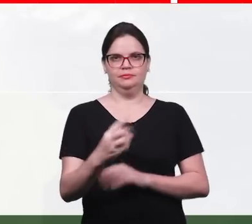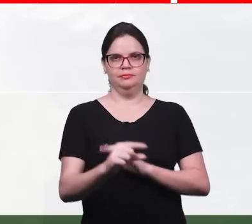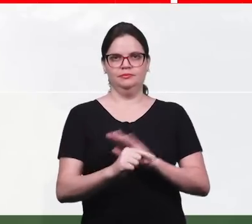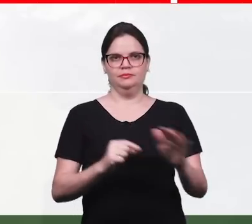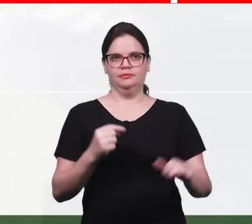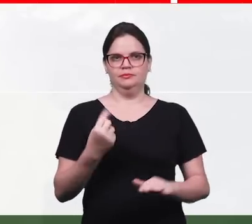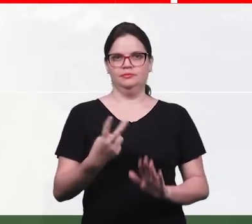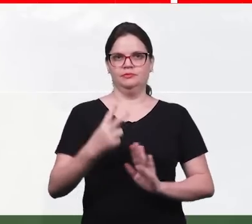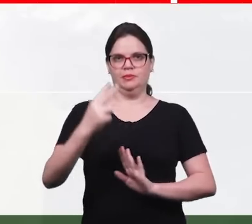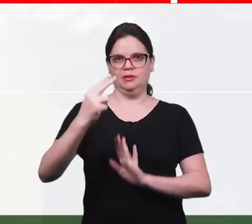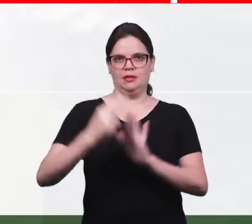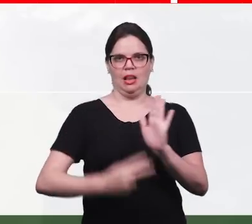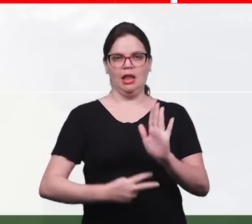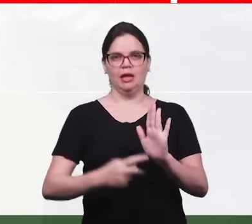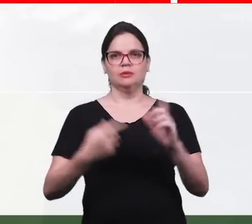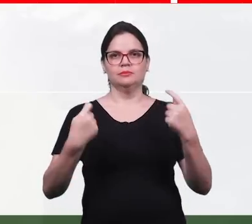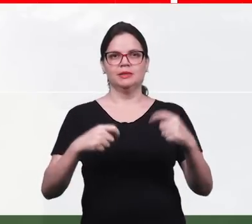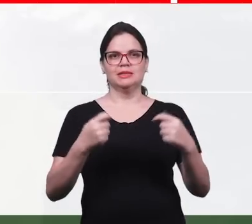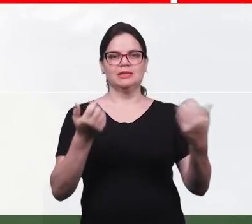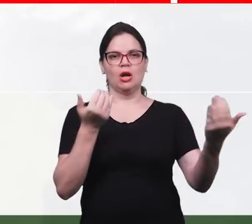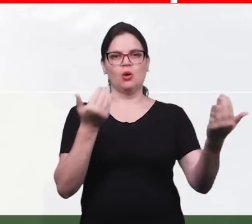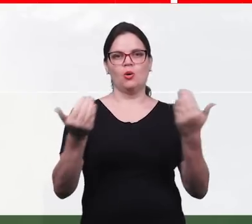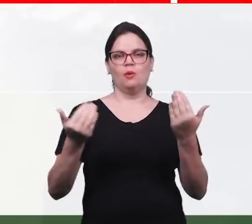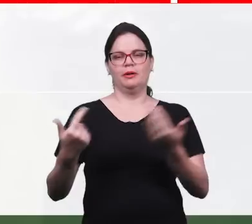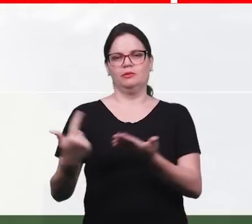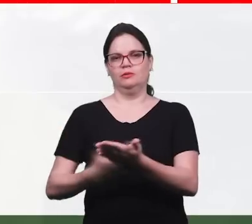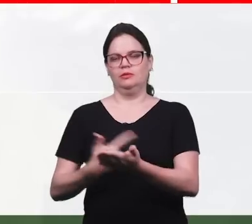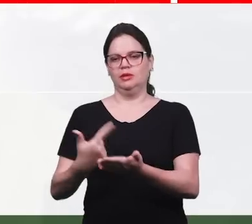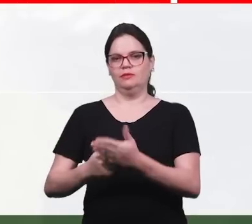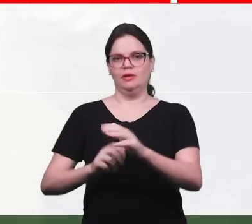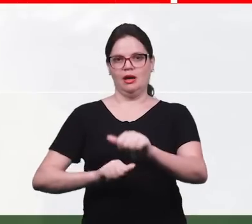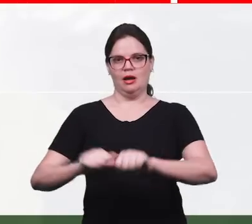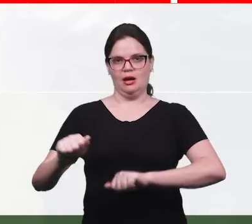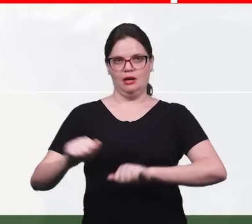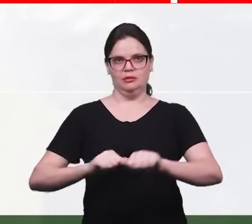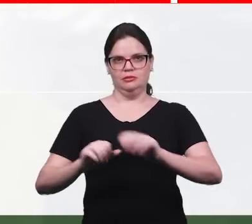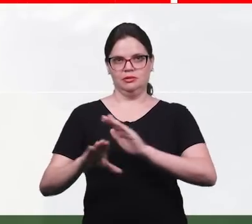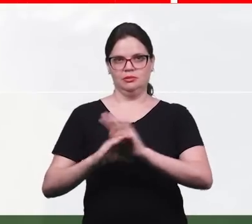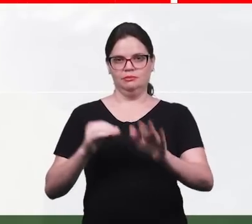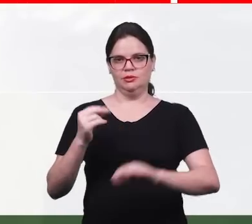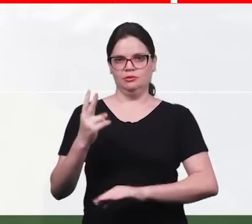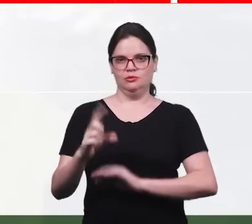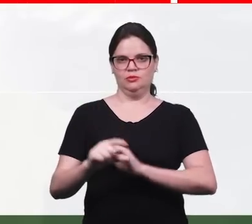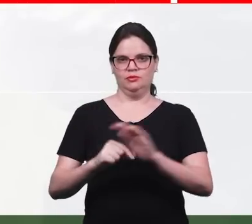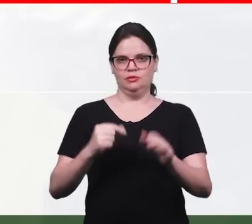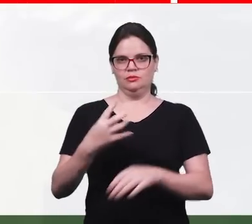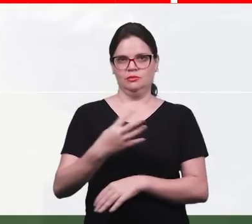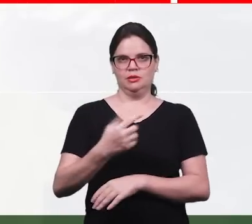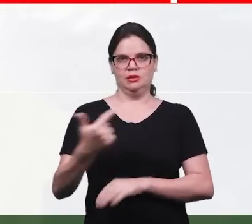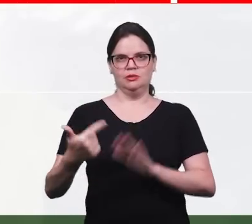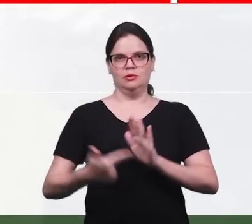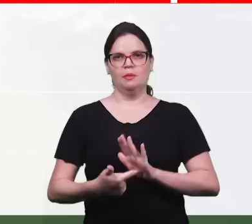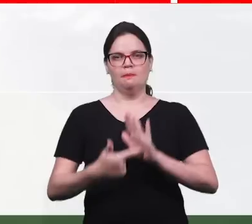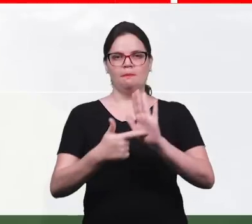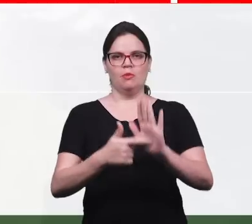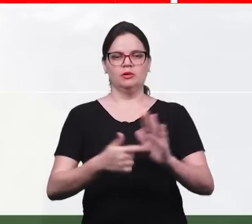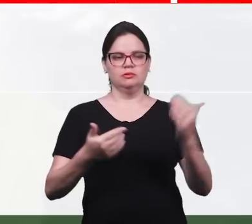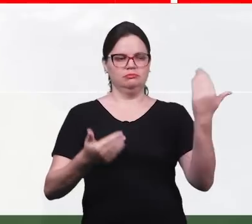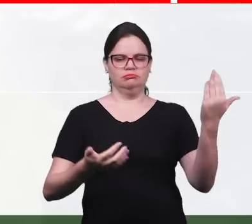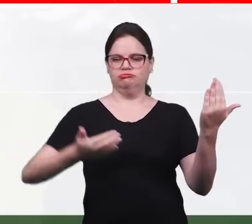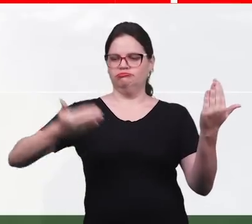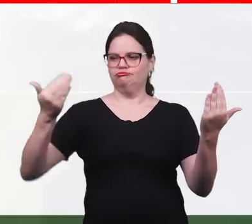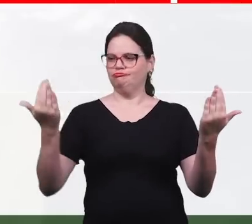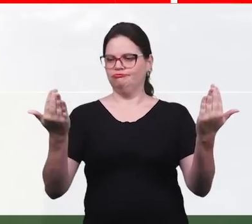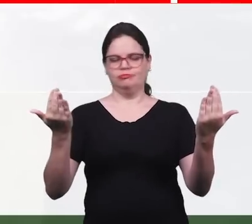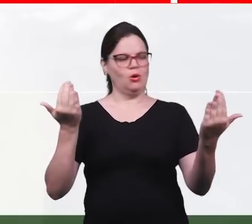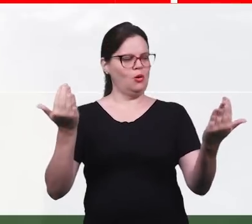verso 2, comparando com o que está escrito em Atos, capítulo 2, verso 42, identifique